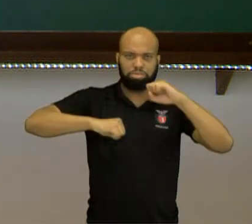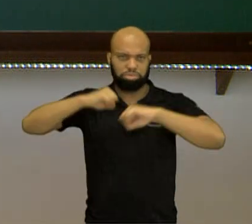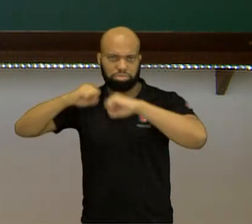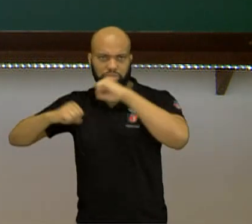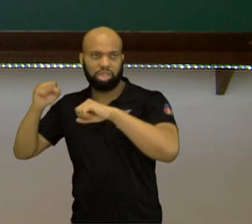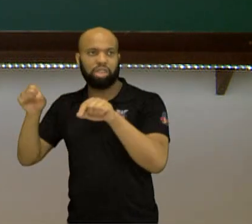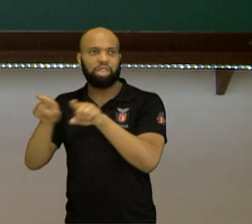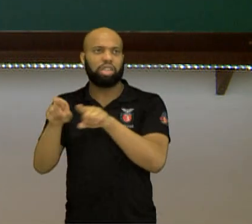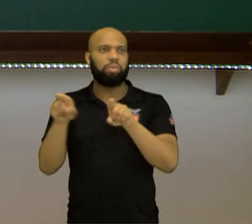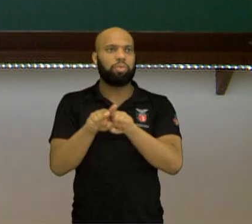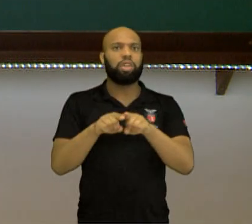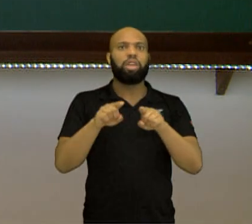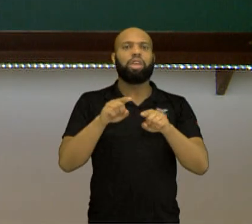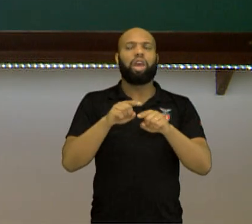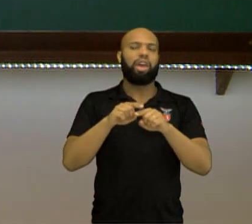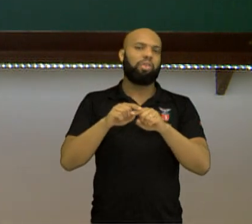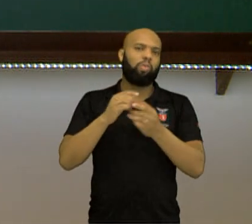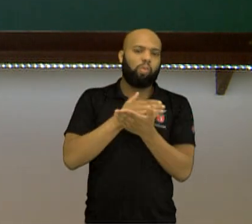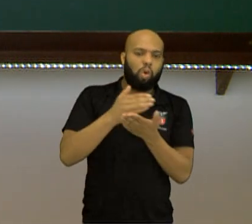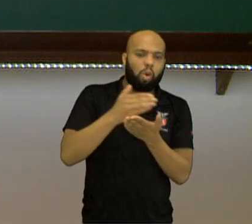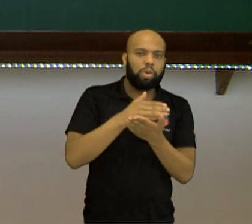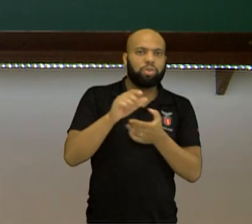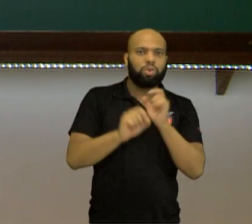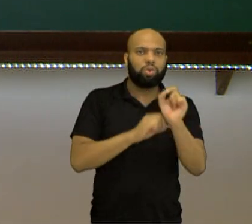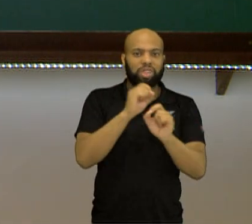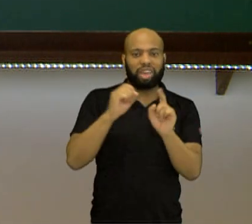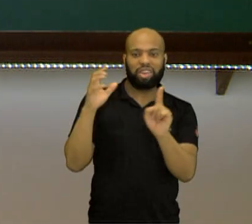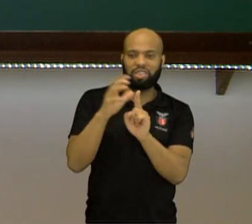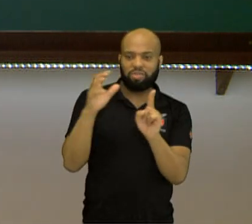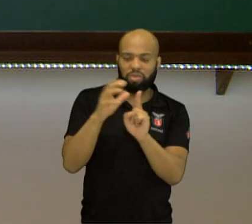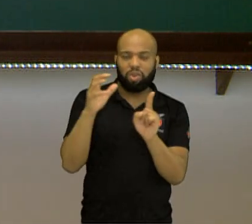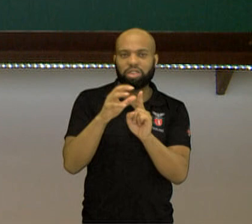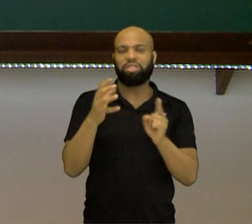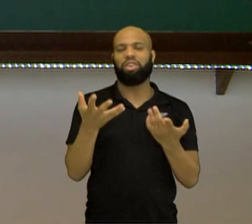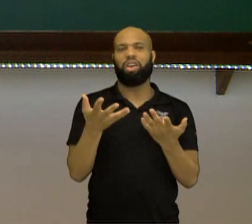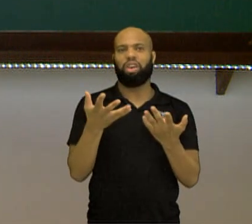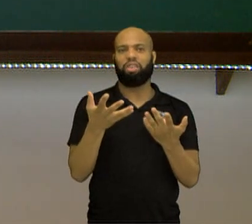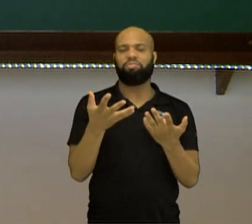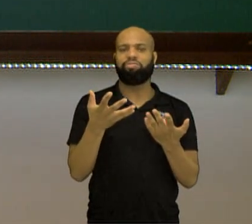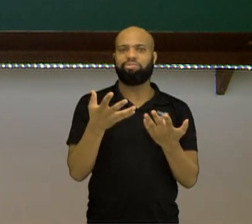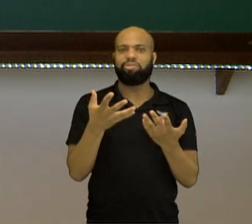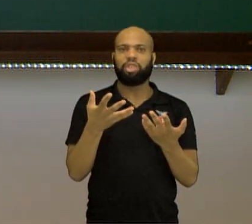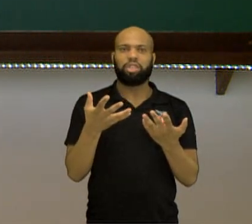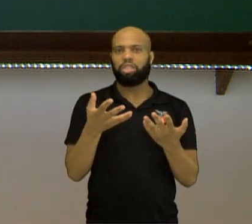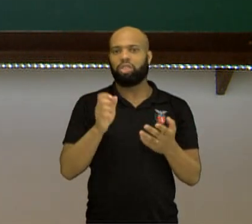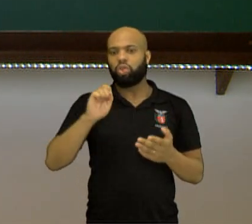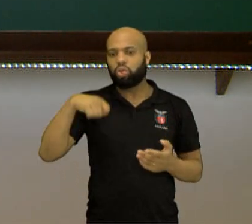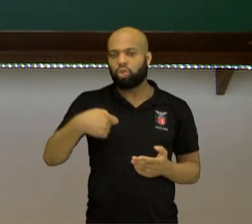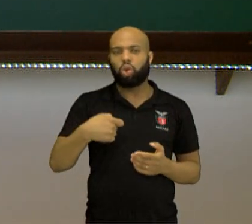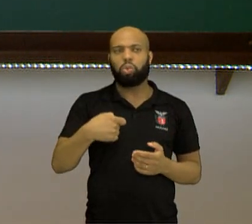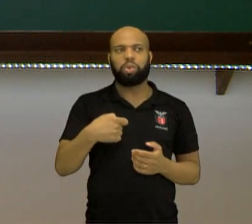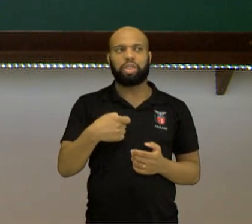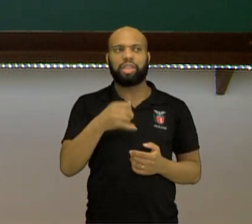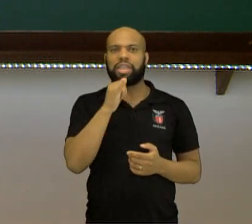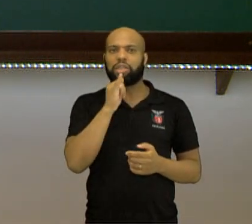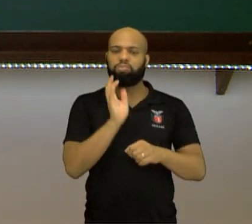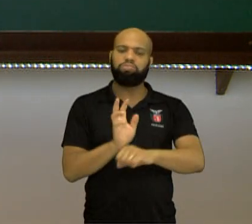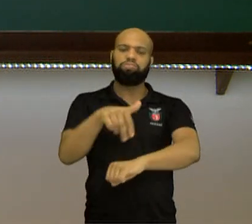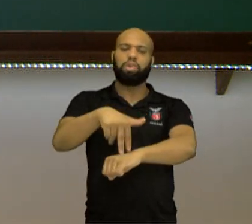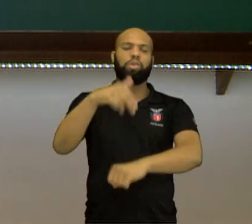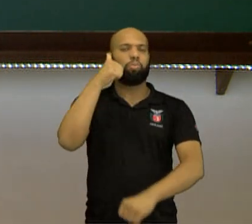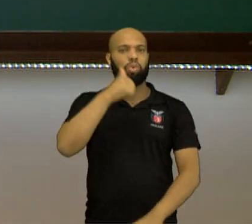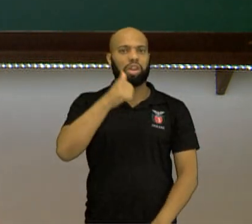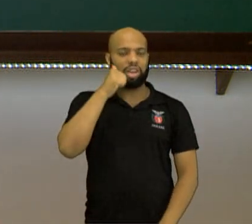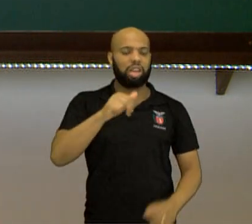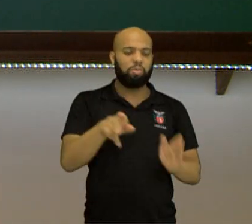né, ela eclodiu também a figura da então, né, entre aspas, né, sumida mulher no cenário